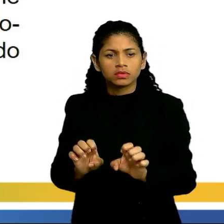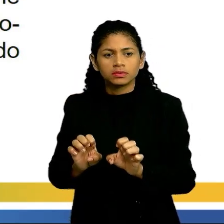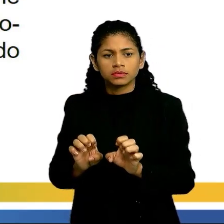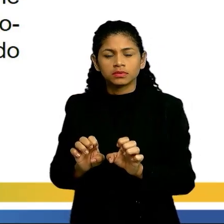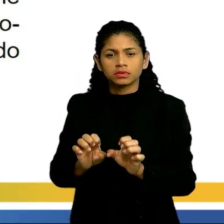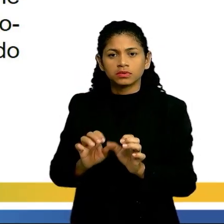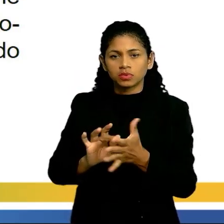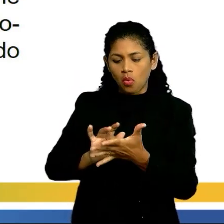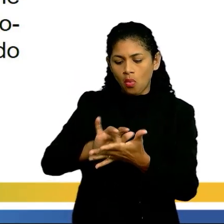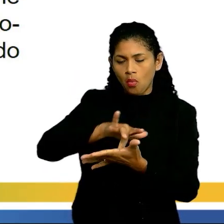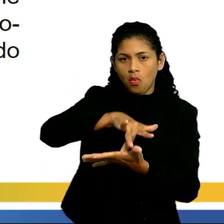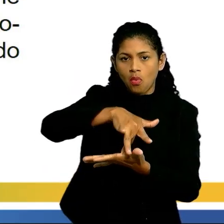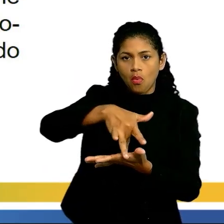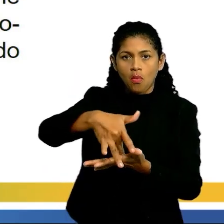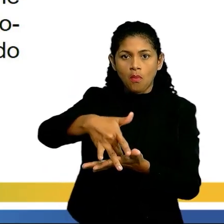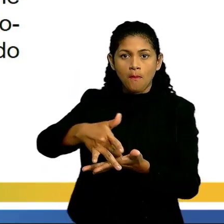clássico,